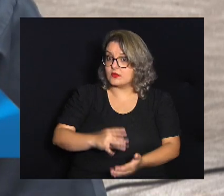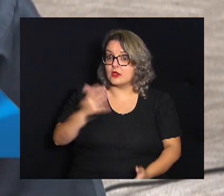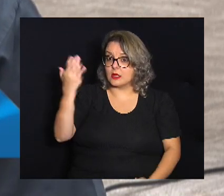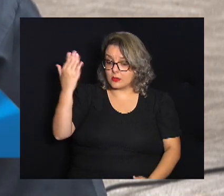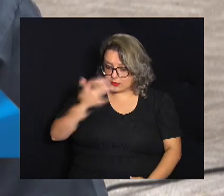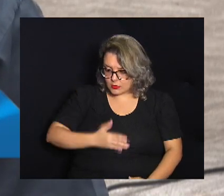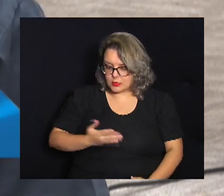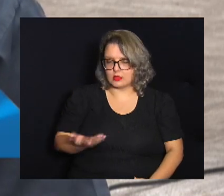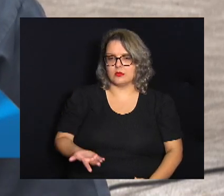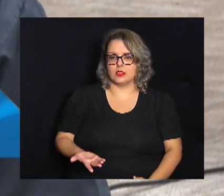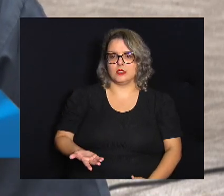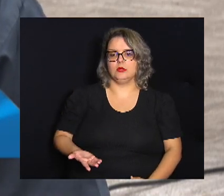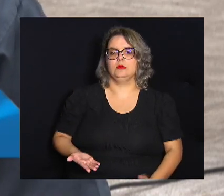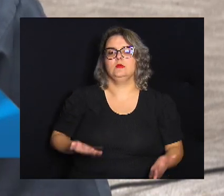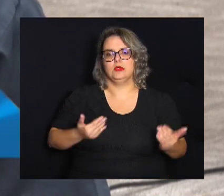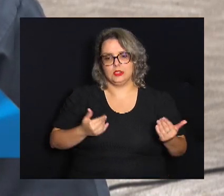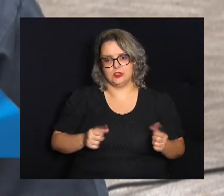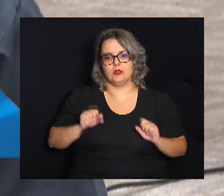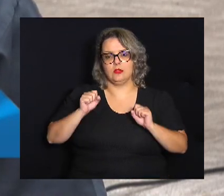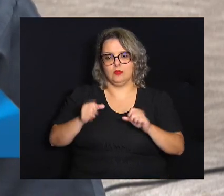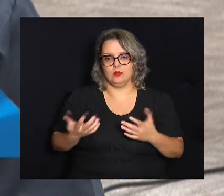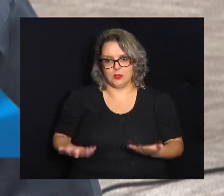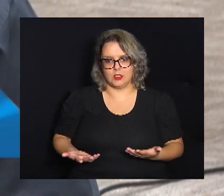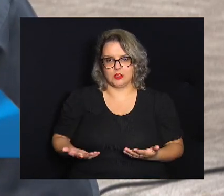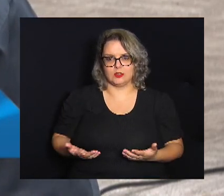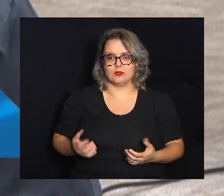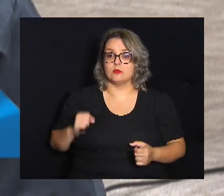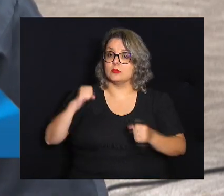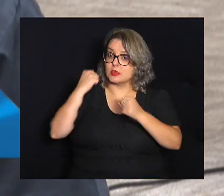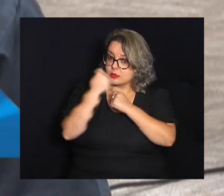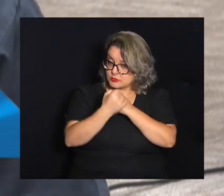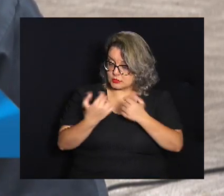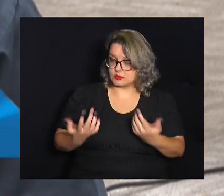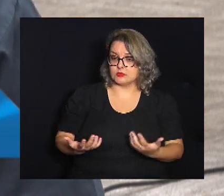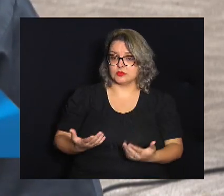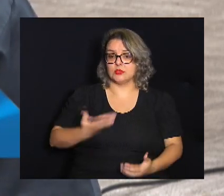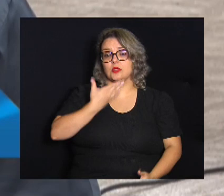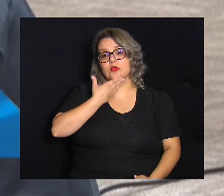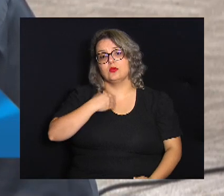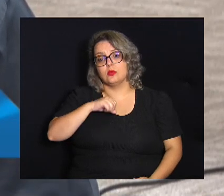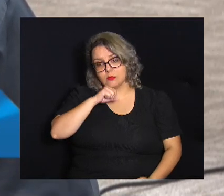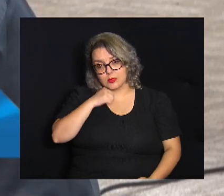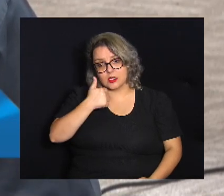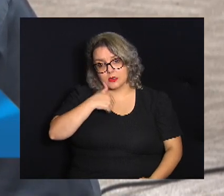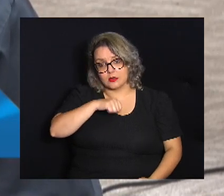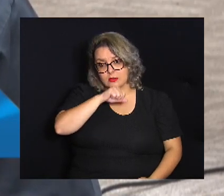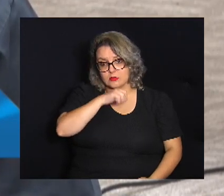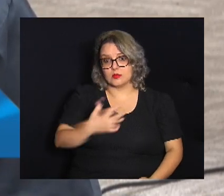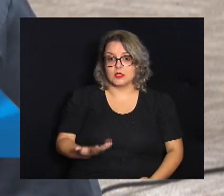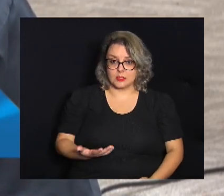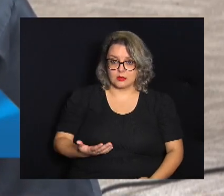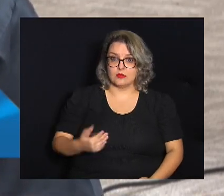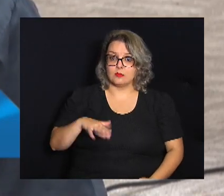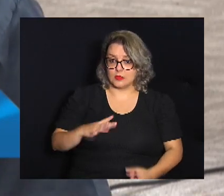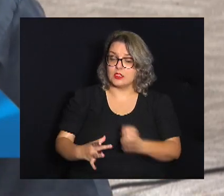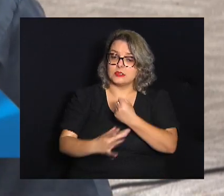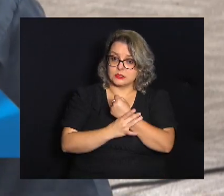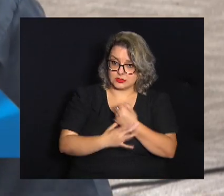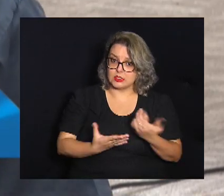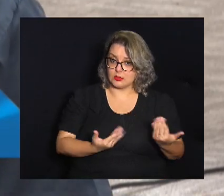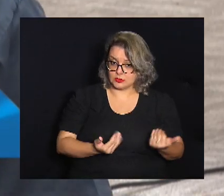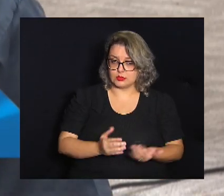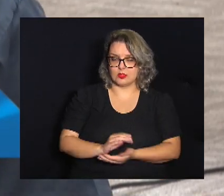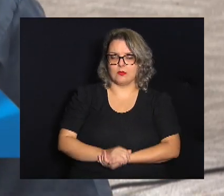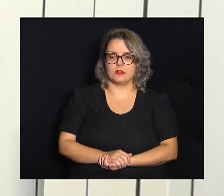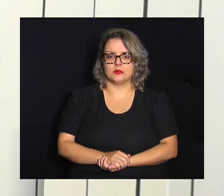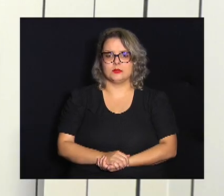né, para que esses jovens possam estar mais protegidos e os pais, principalmente os pais, mais seguros com os jovens.